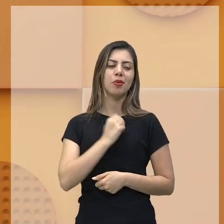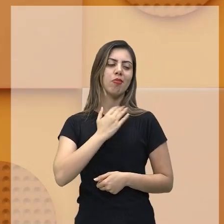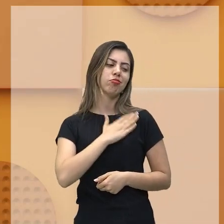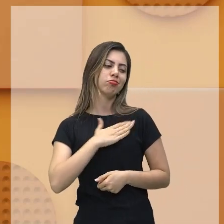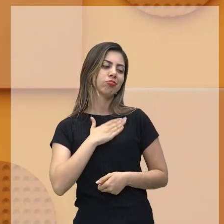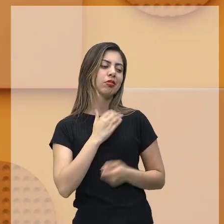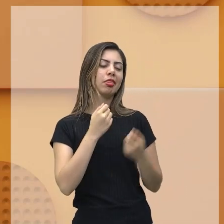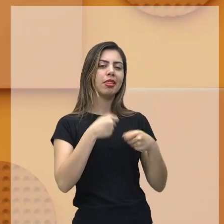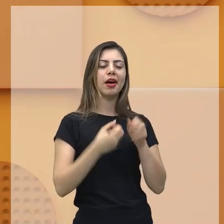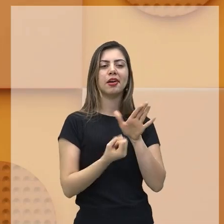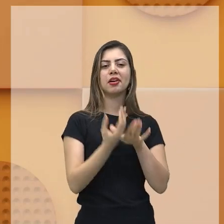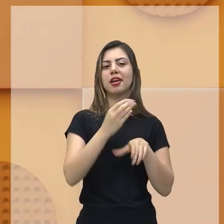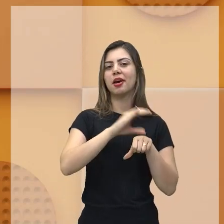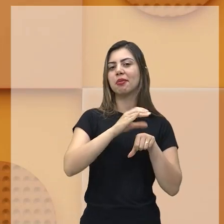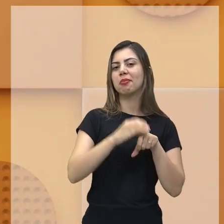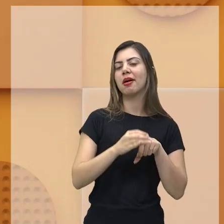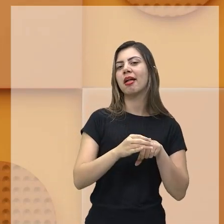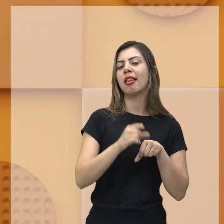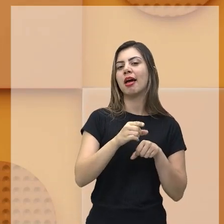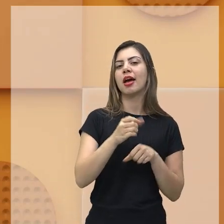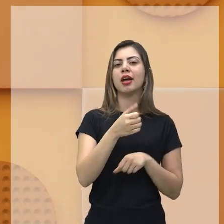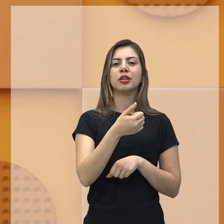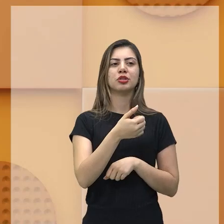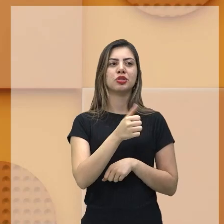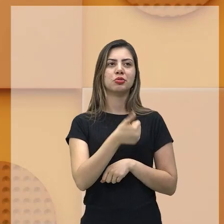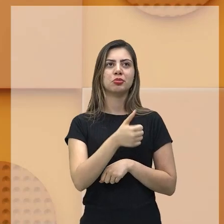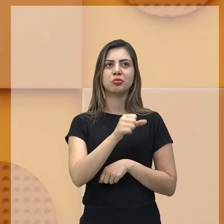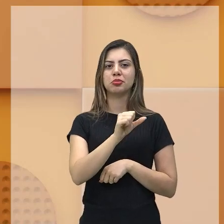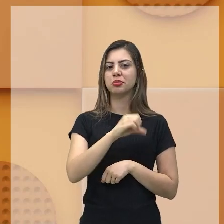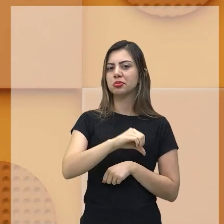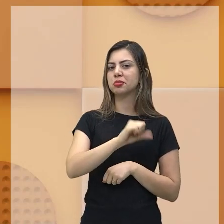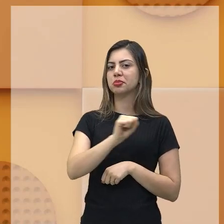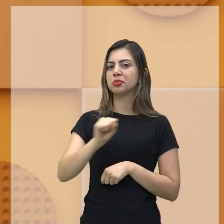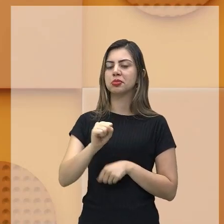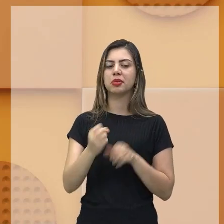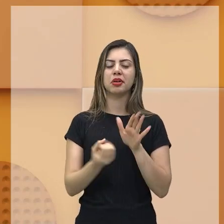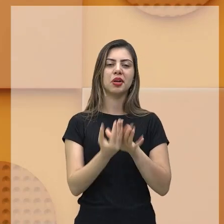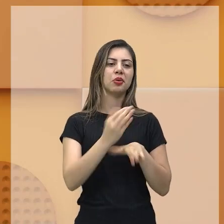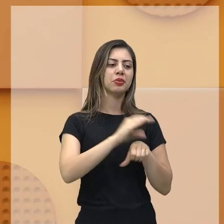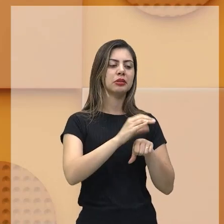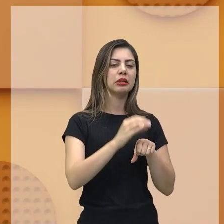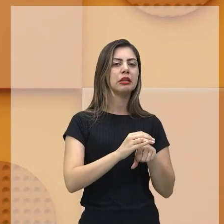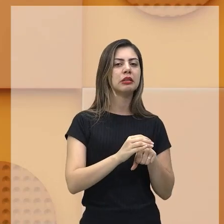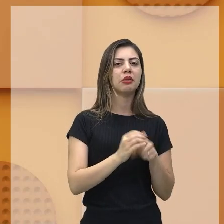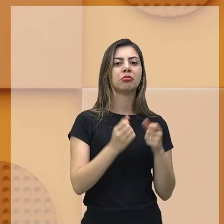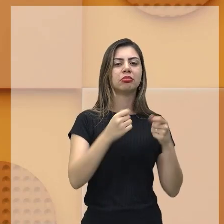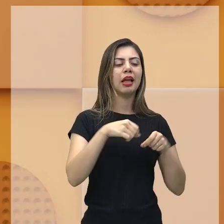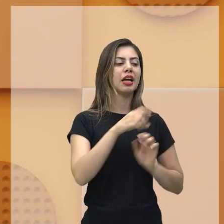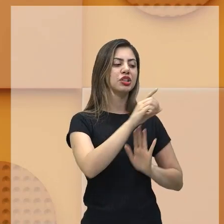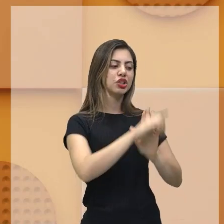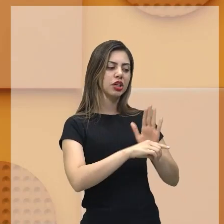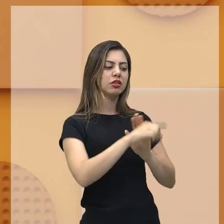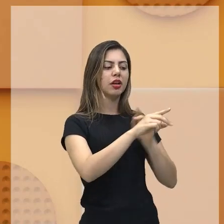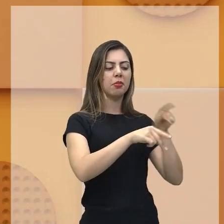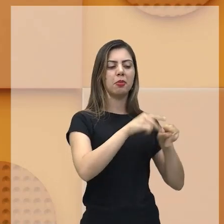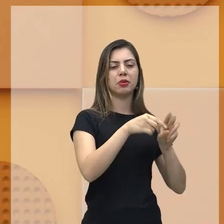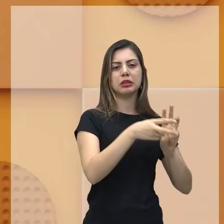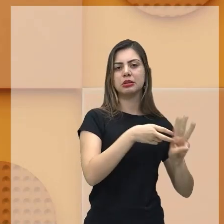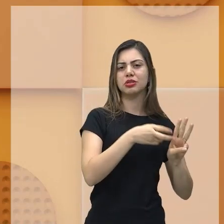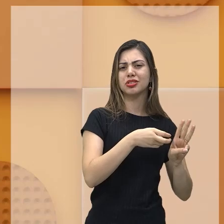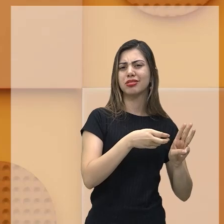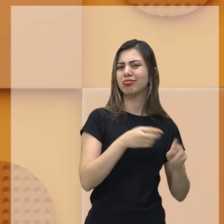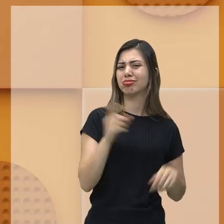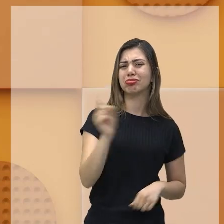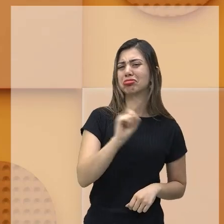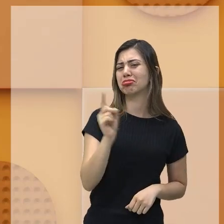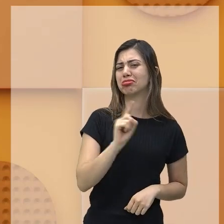da Constituição Federal de 88, a Constituição Cidadã, ele resolveu, então, dar direito às populações indígenas. Não,